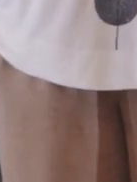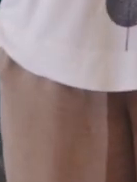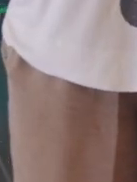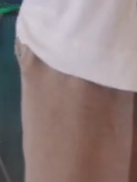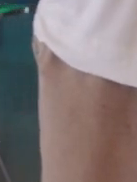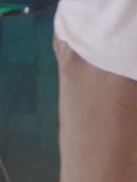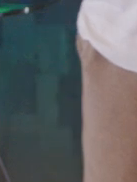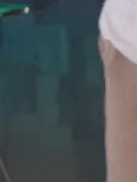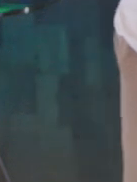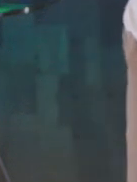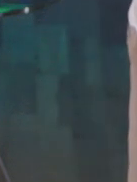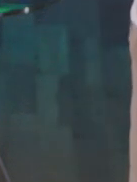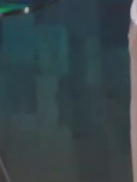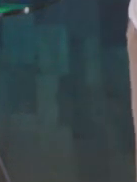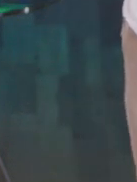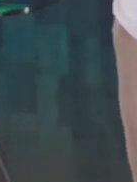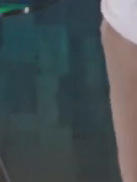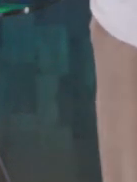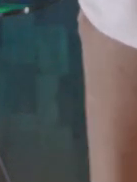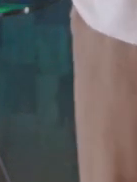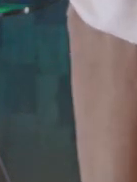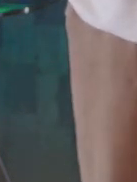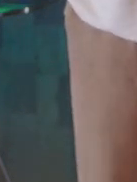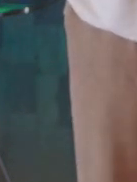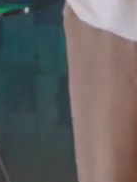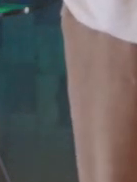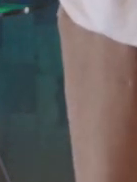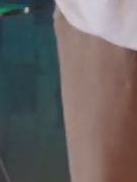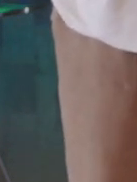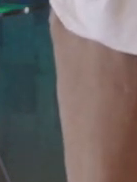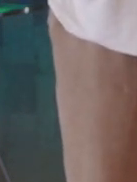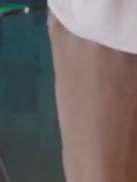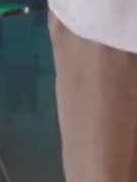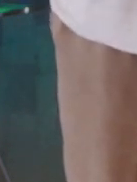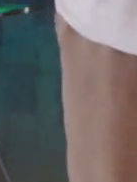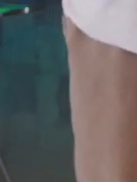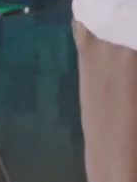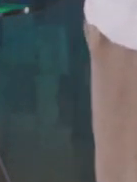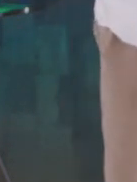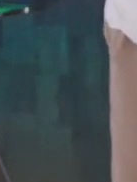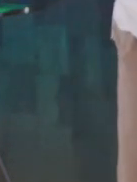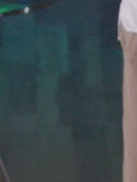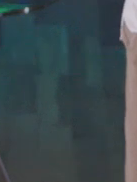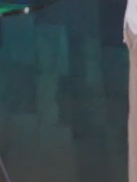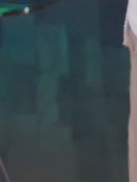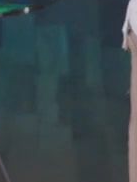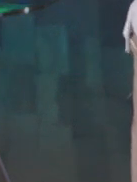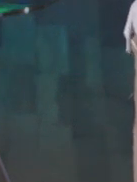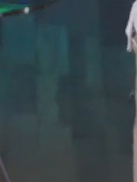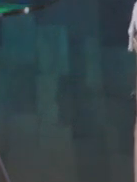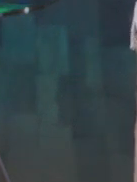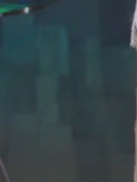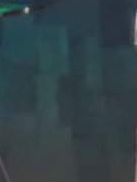móveis daquele apresentados é o fato da sua multifuncionalidade ser plena, ou seja, todos os móveis que